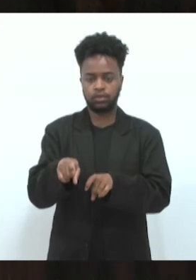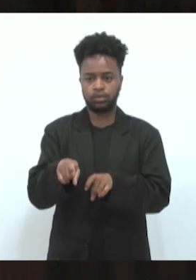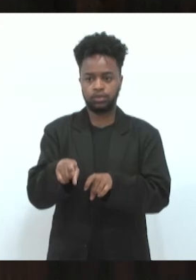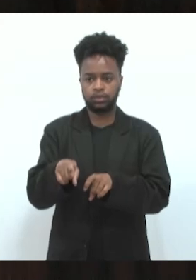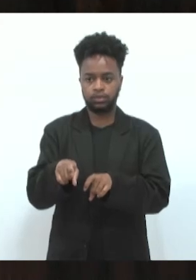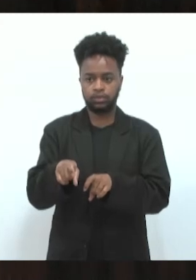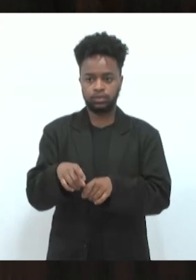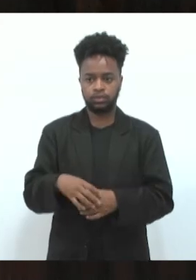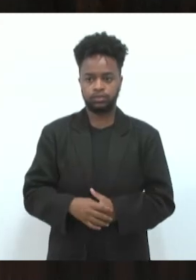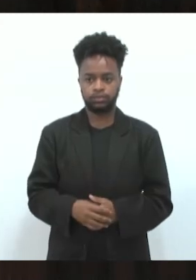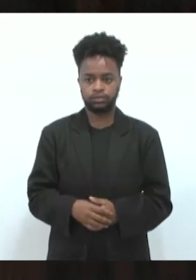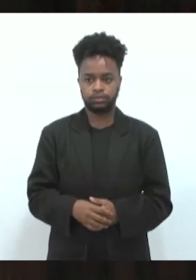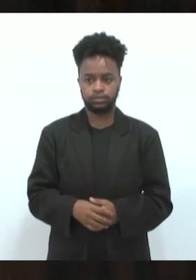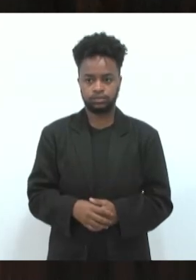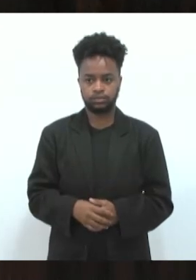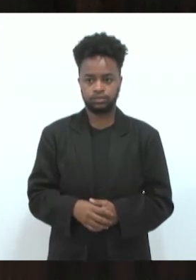e